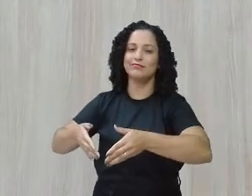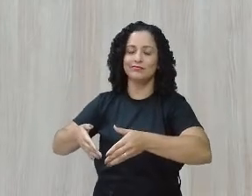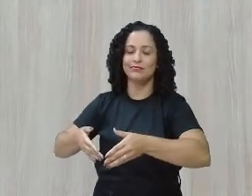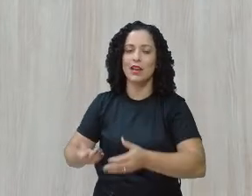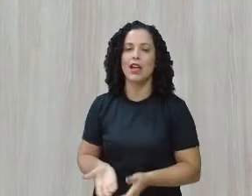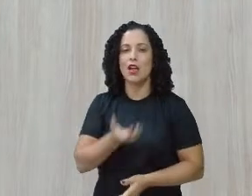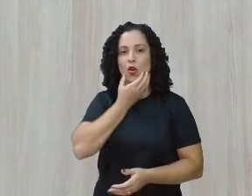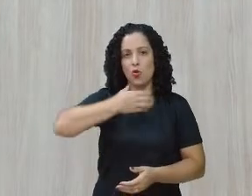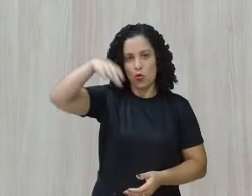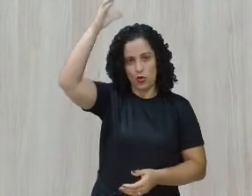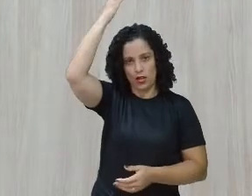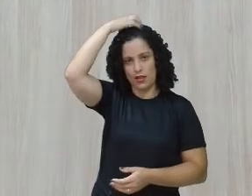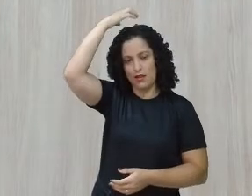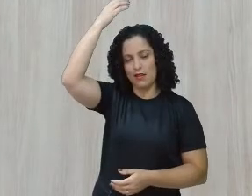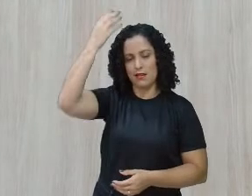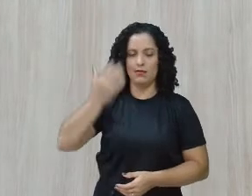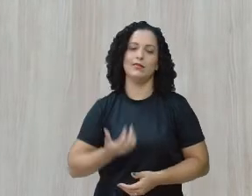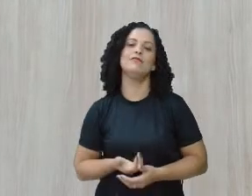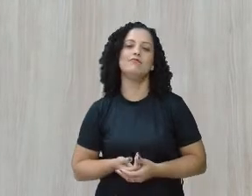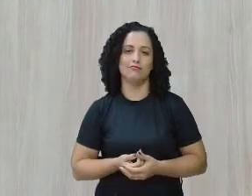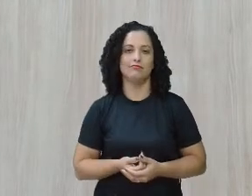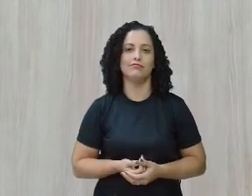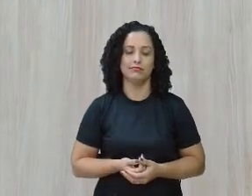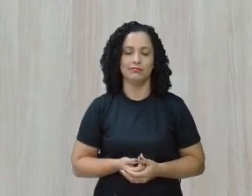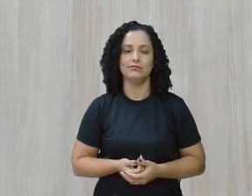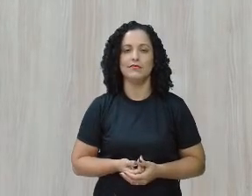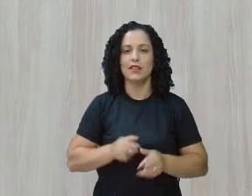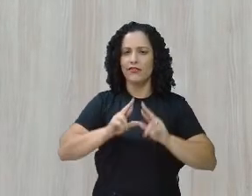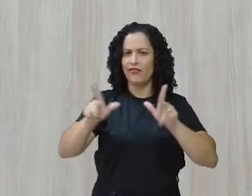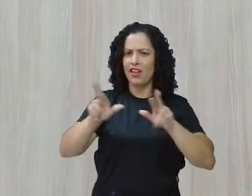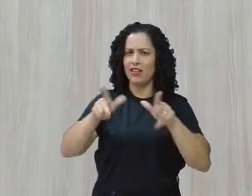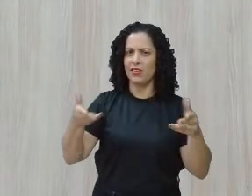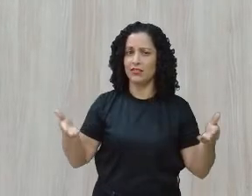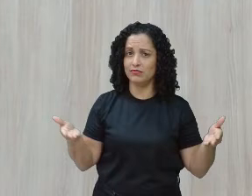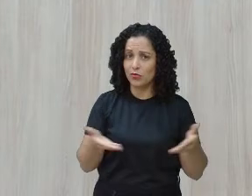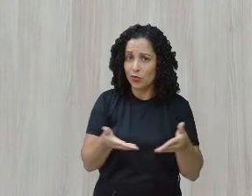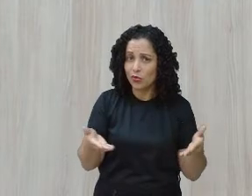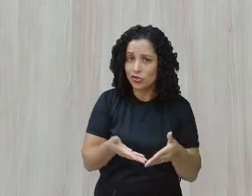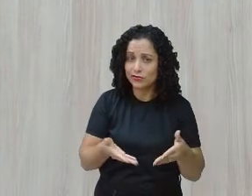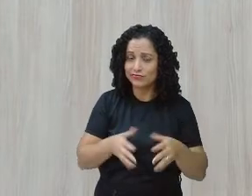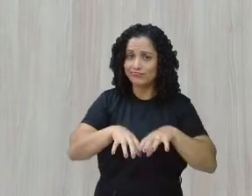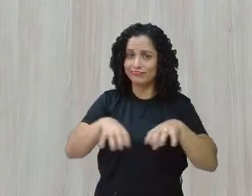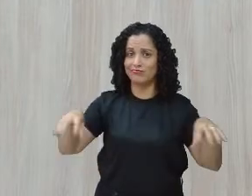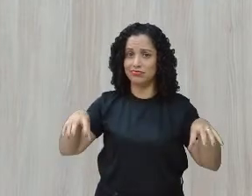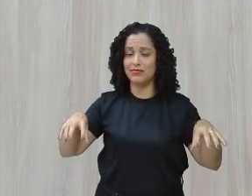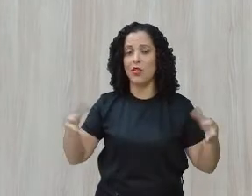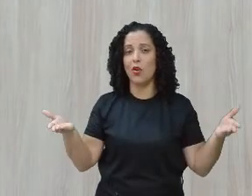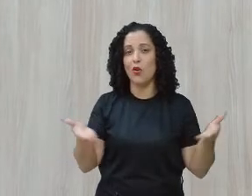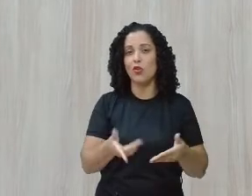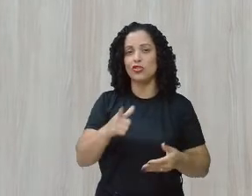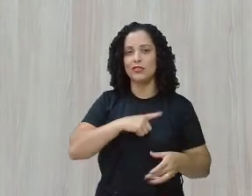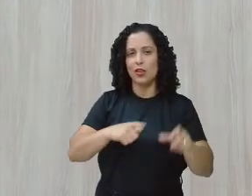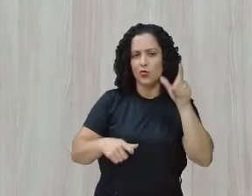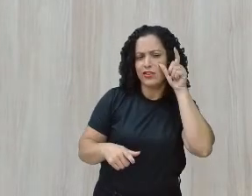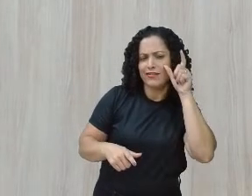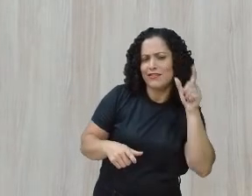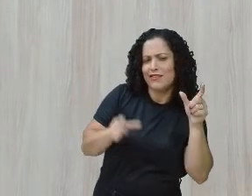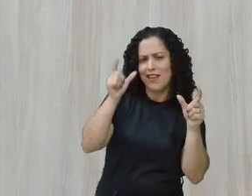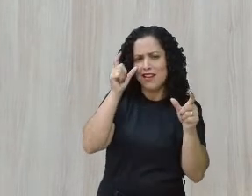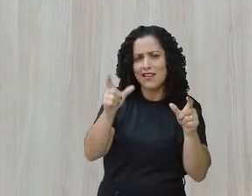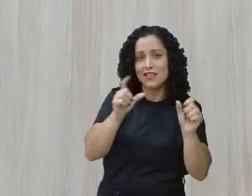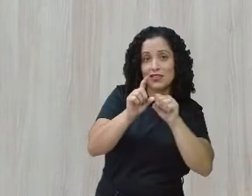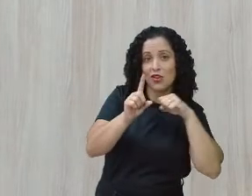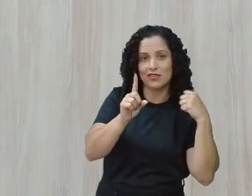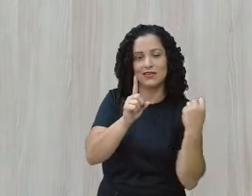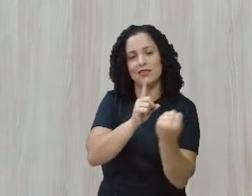né? O retorno é também dado a ele, muito diferente do que acontece hoje, que a gente tem aí os interesses sociais